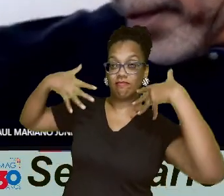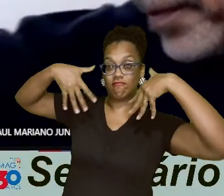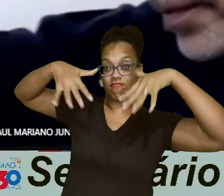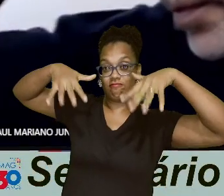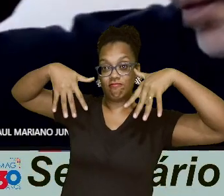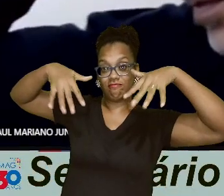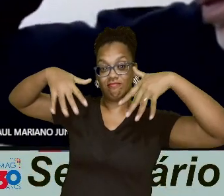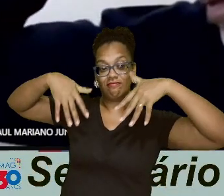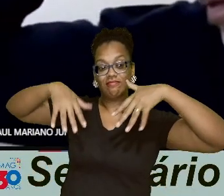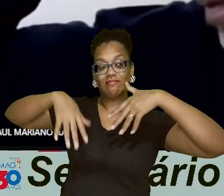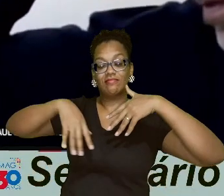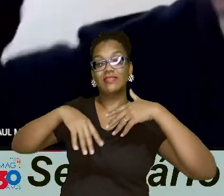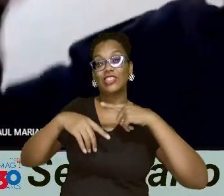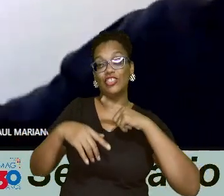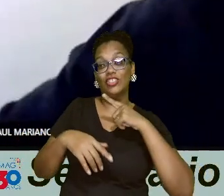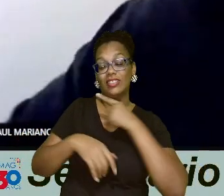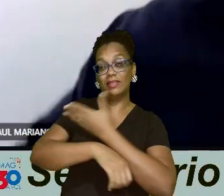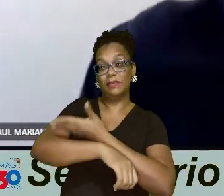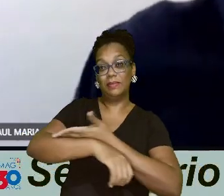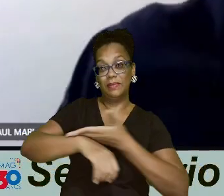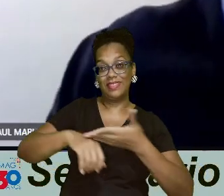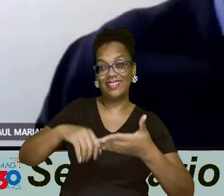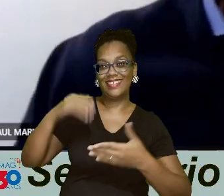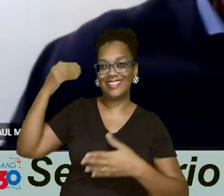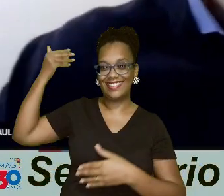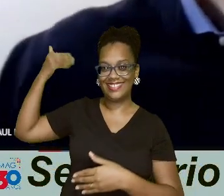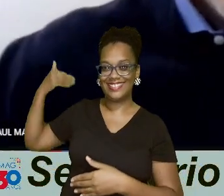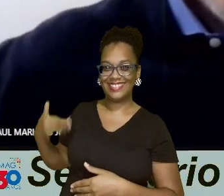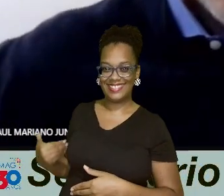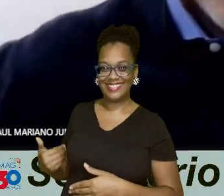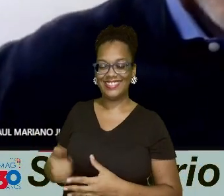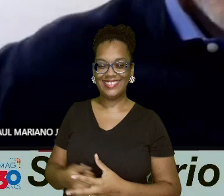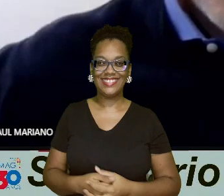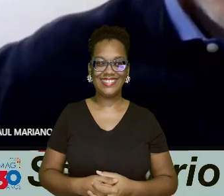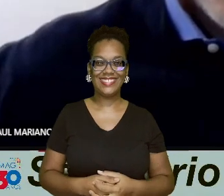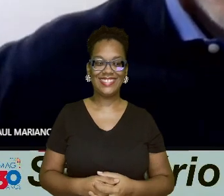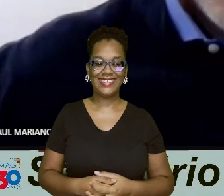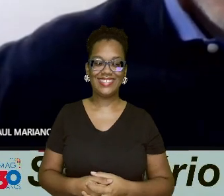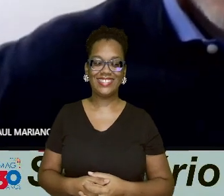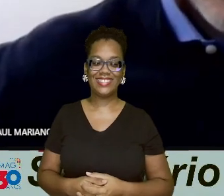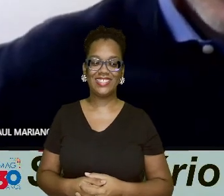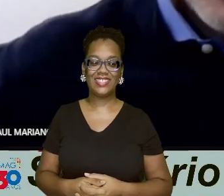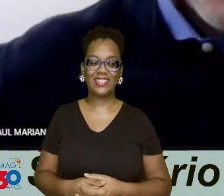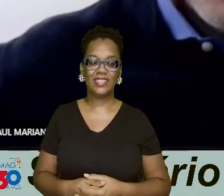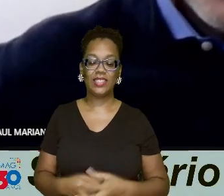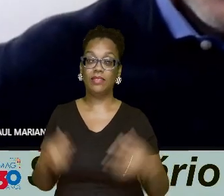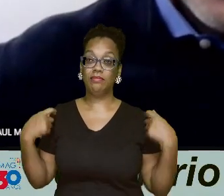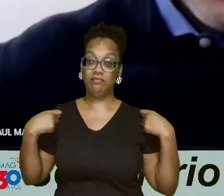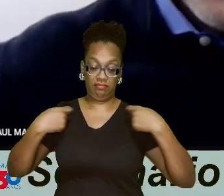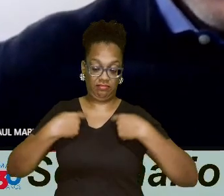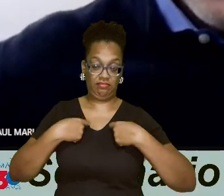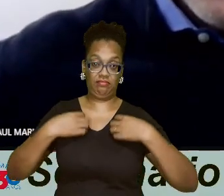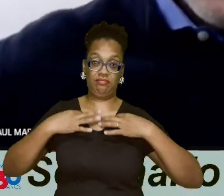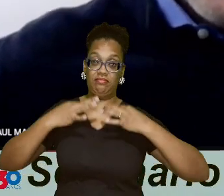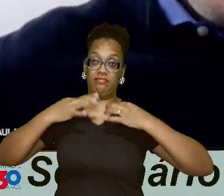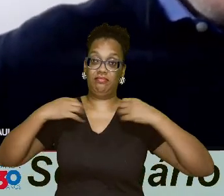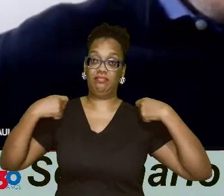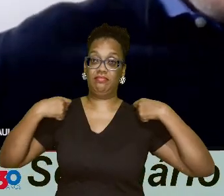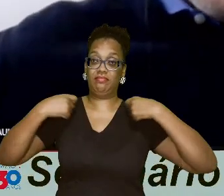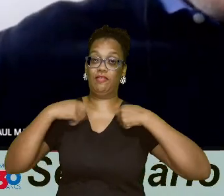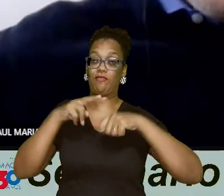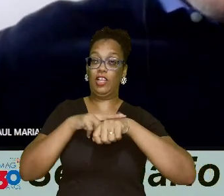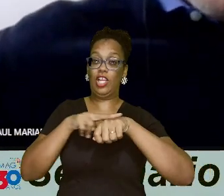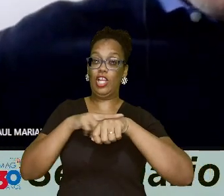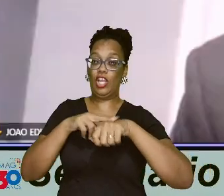atrás de mim, está uma cortina branca, e estou vestindo aqui um blazer verde e uma